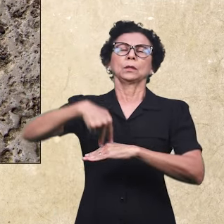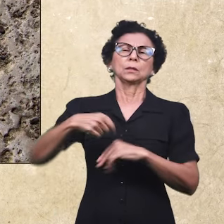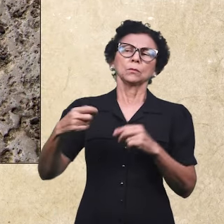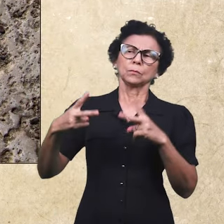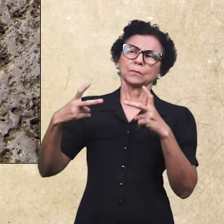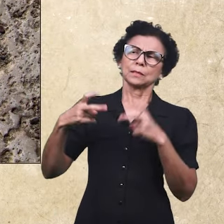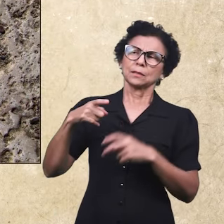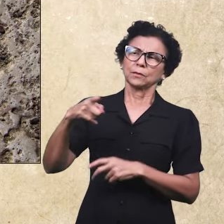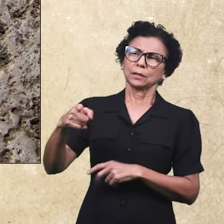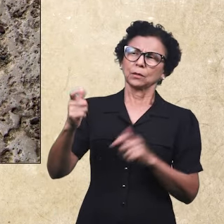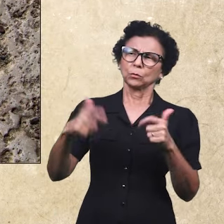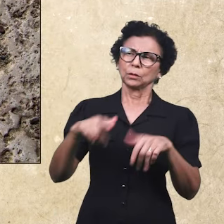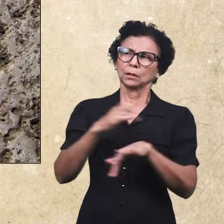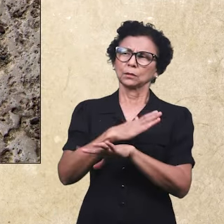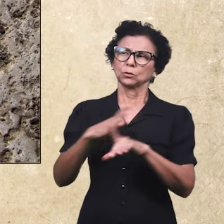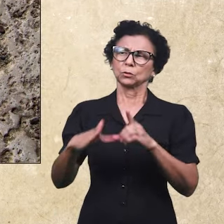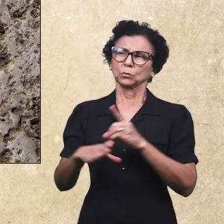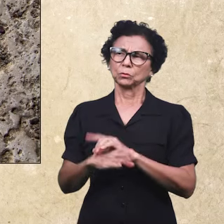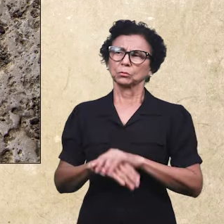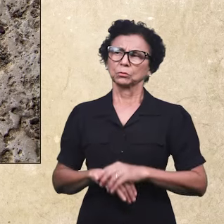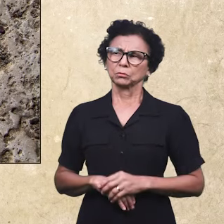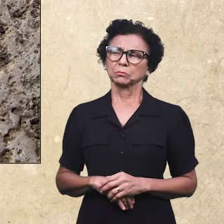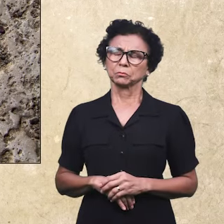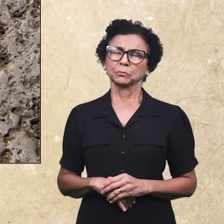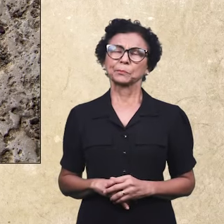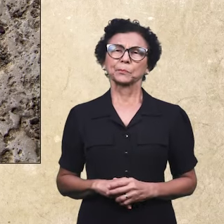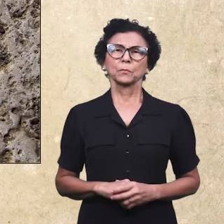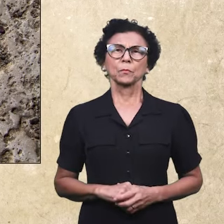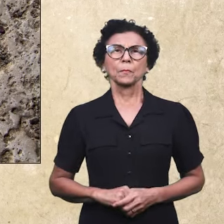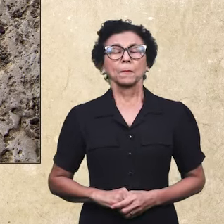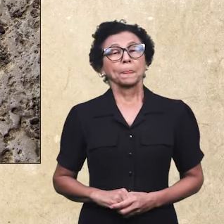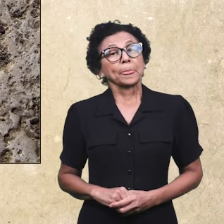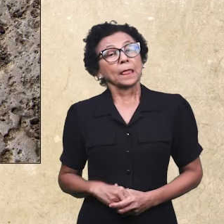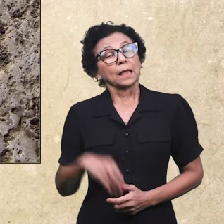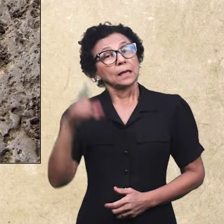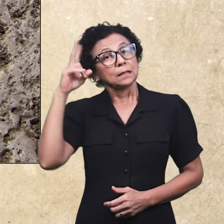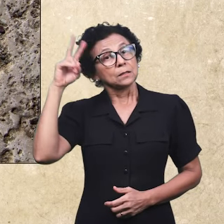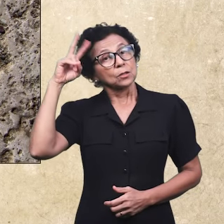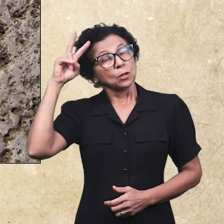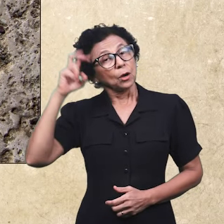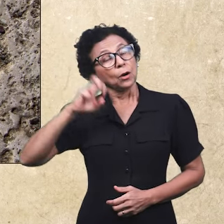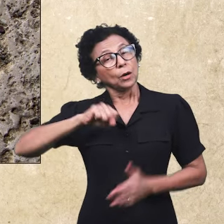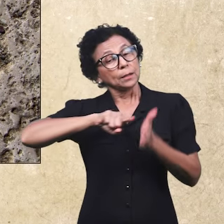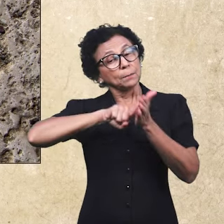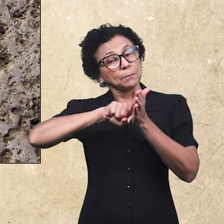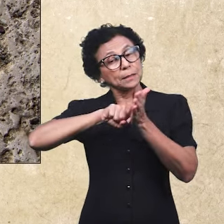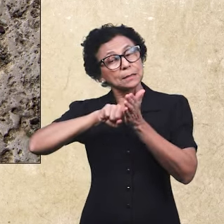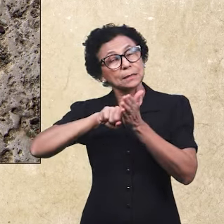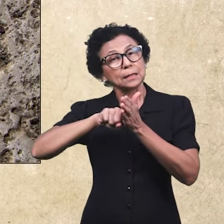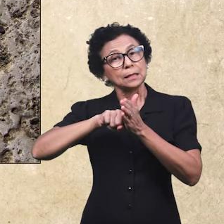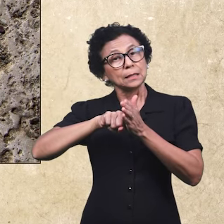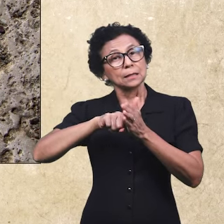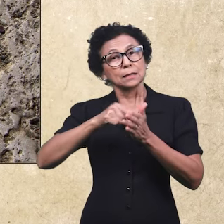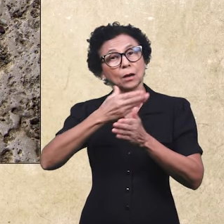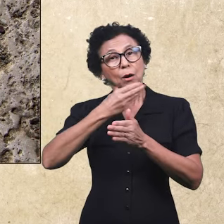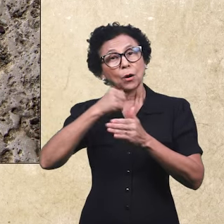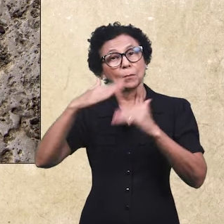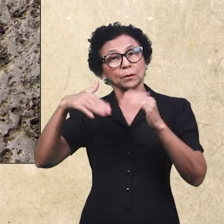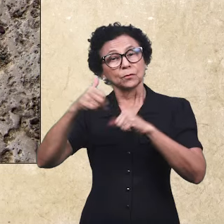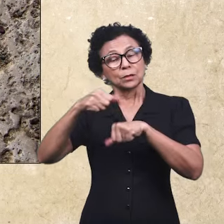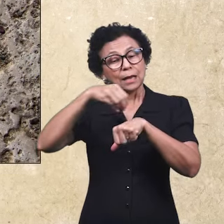rica, e tudo indica, né, pelos historiadores os arqueólogos, que era a casa